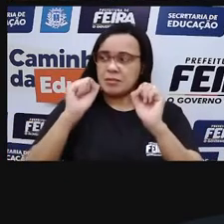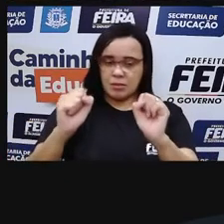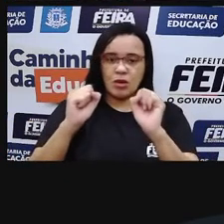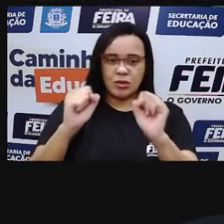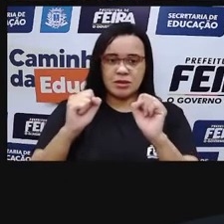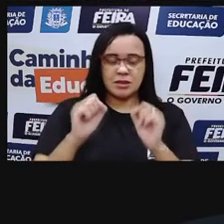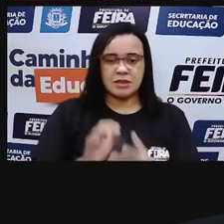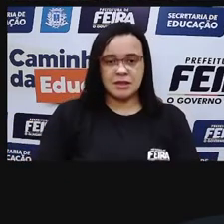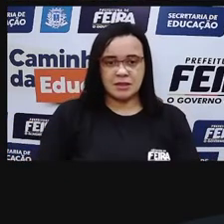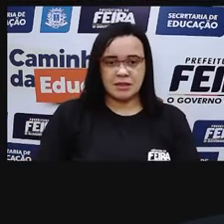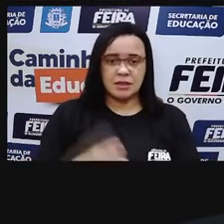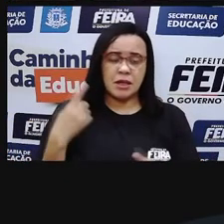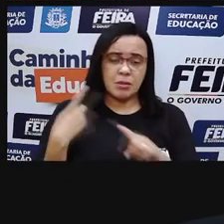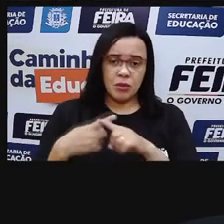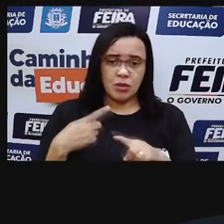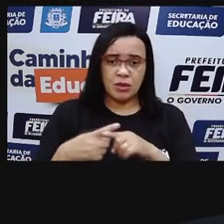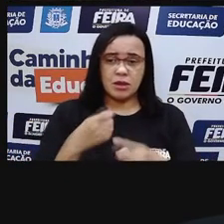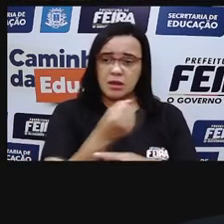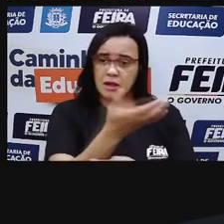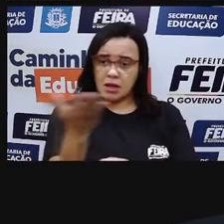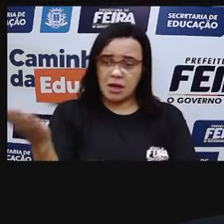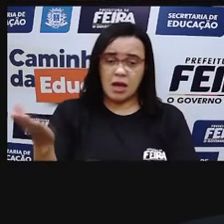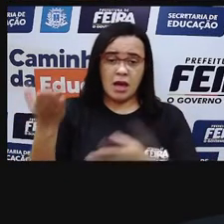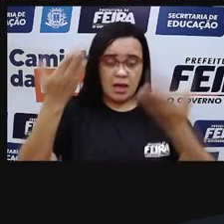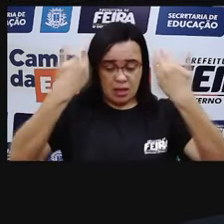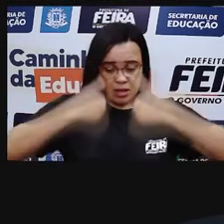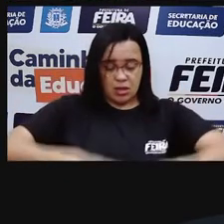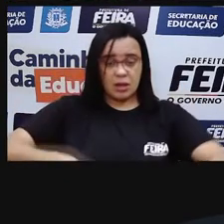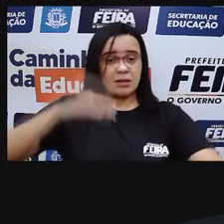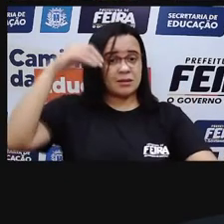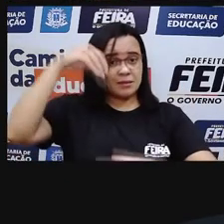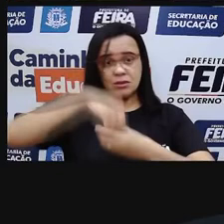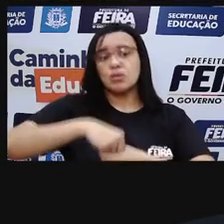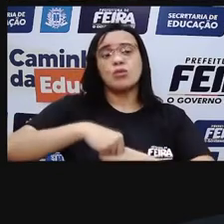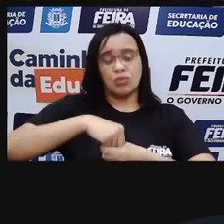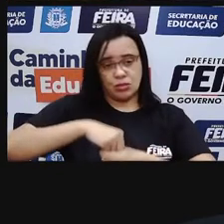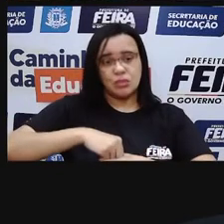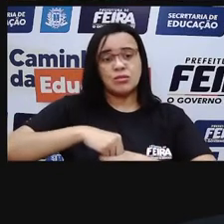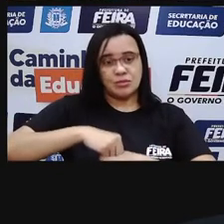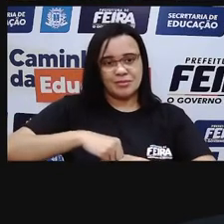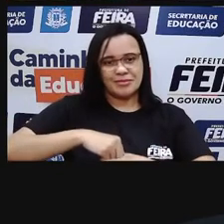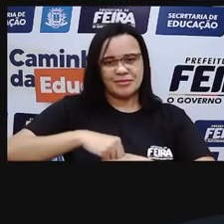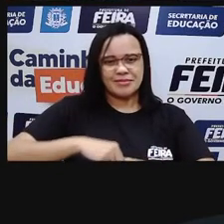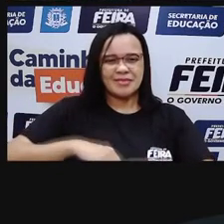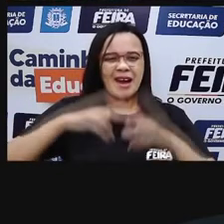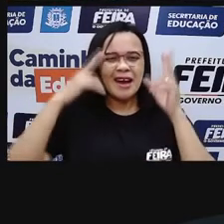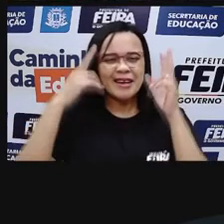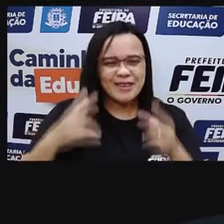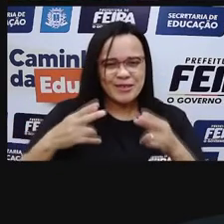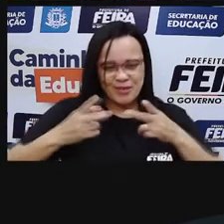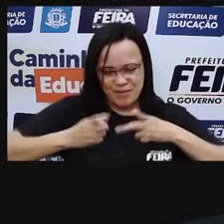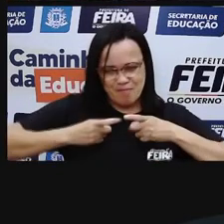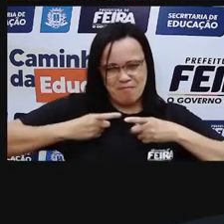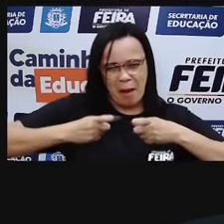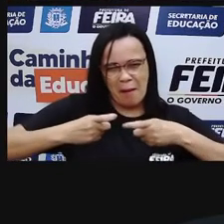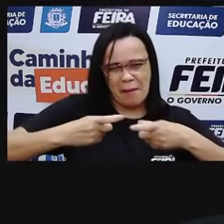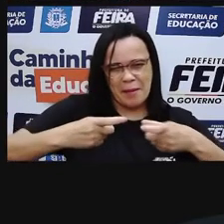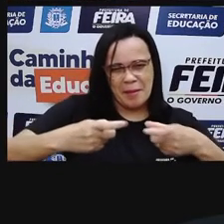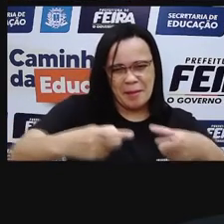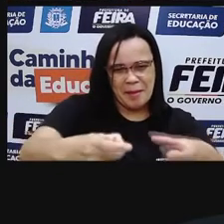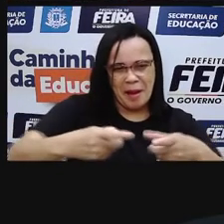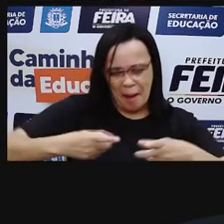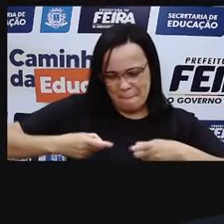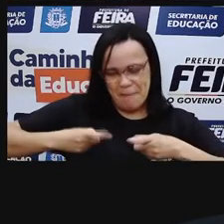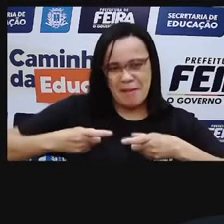vão atuar no nosso corpo, combatendo, matando, né, esses seres vivos que possam nos